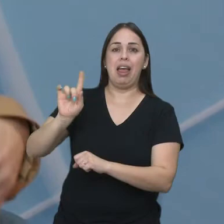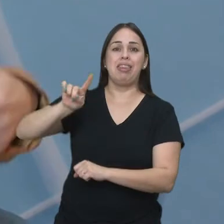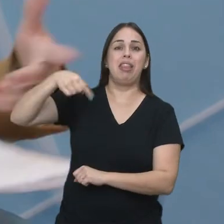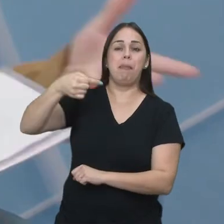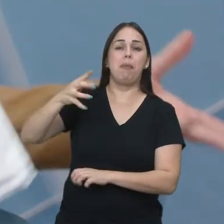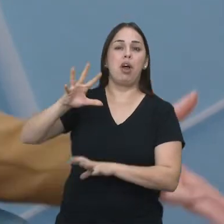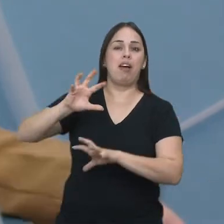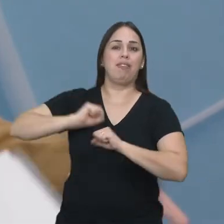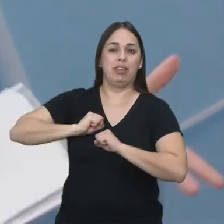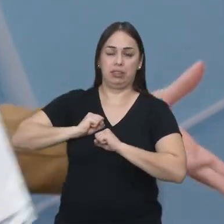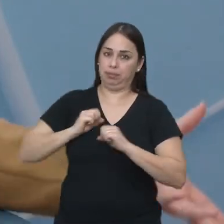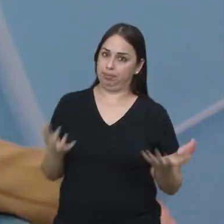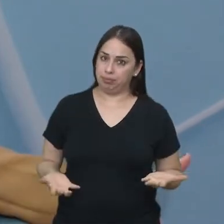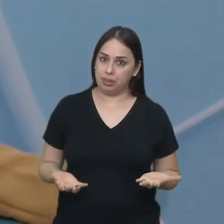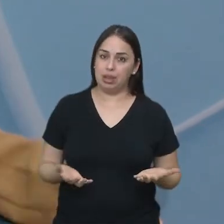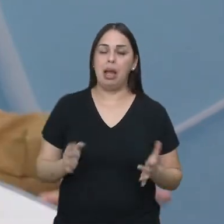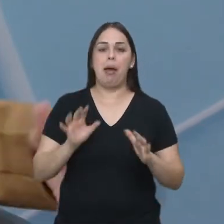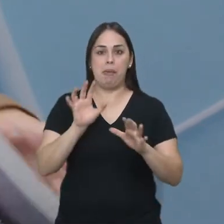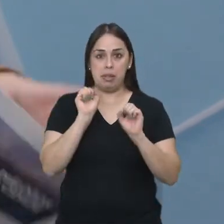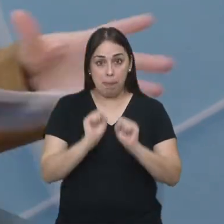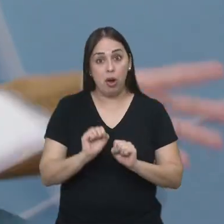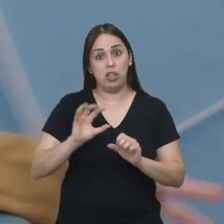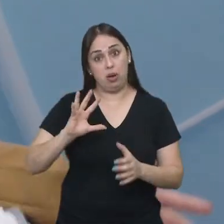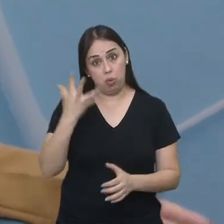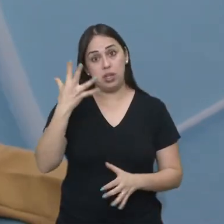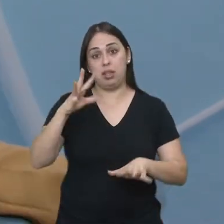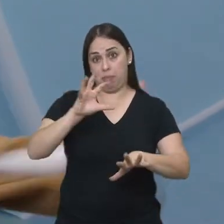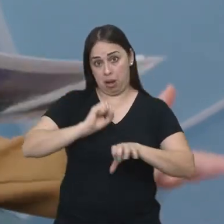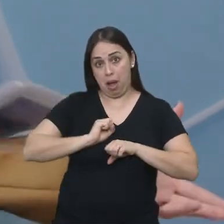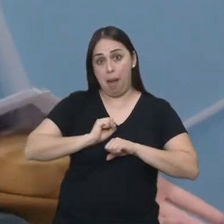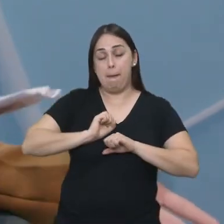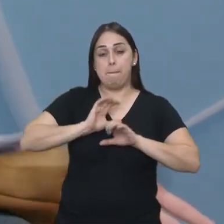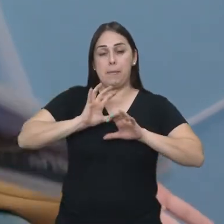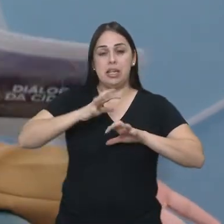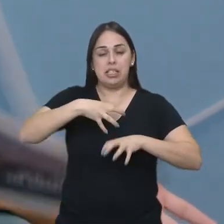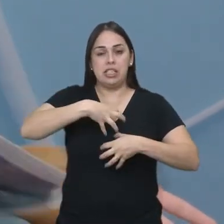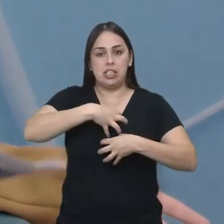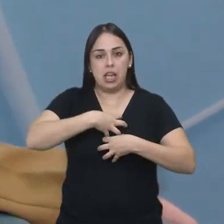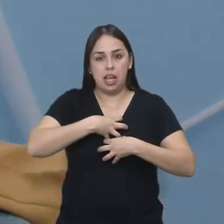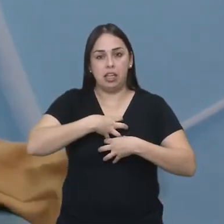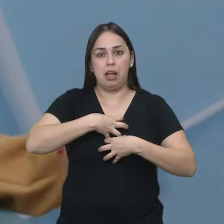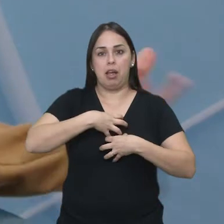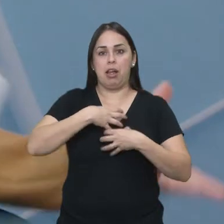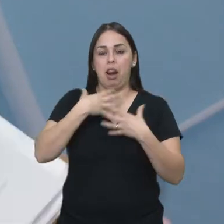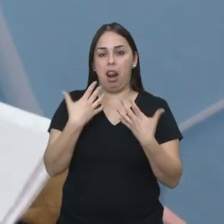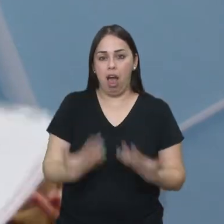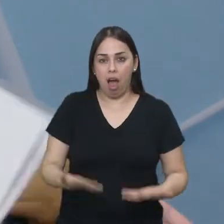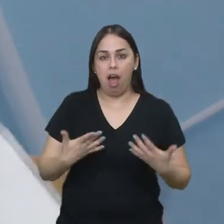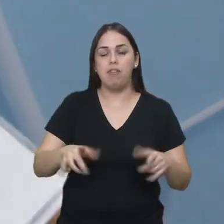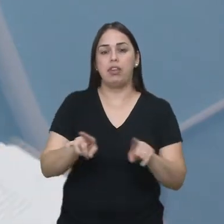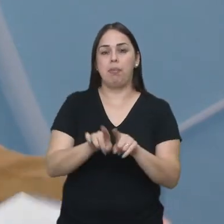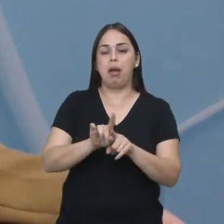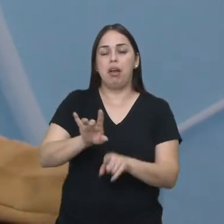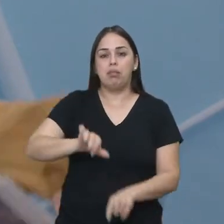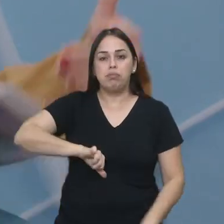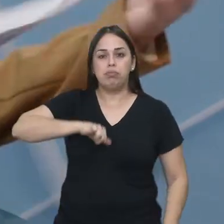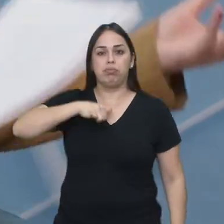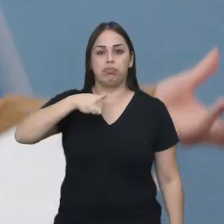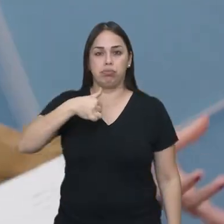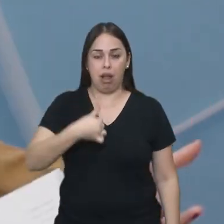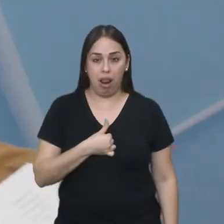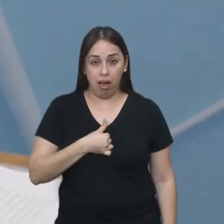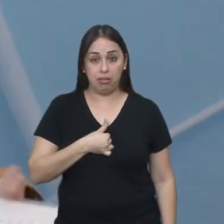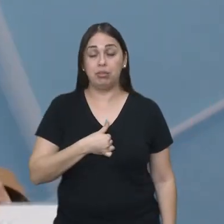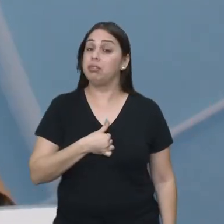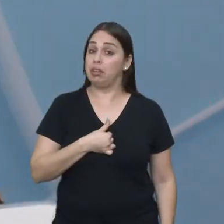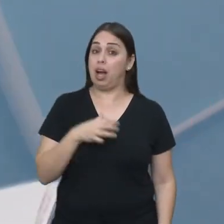infectou. Não vai impedir que você pegue, mas ela vai fazer com que você tenha uma recuperação mais favorável, vai pegar de uma